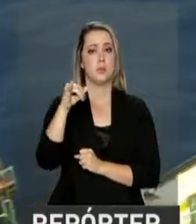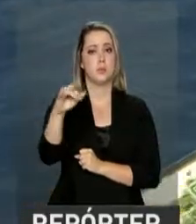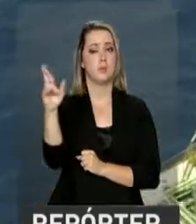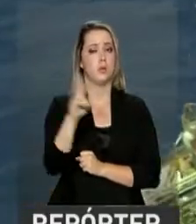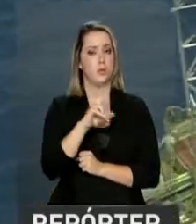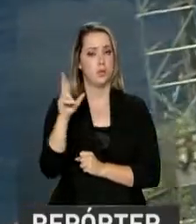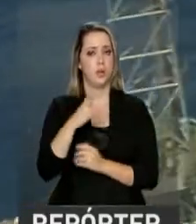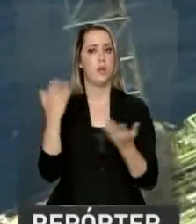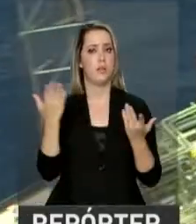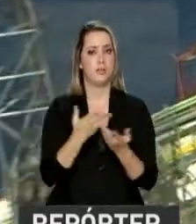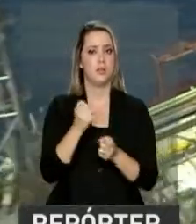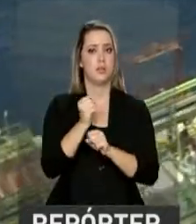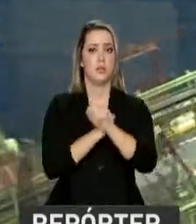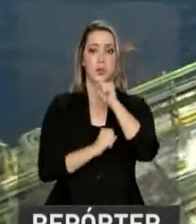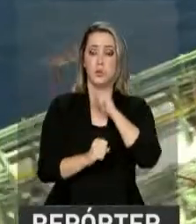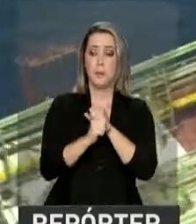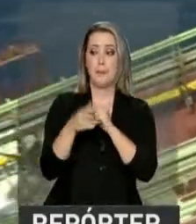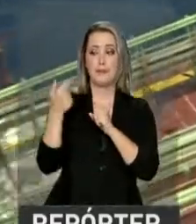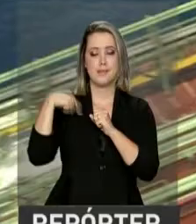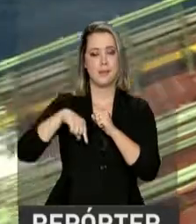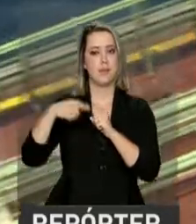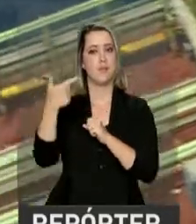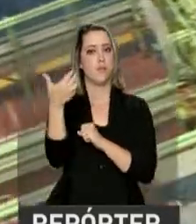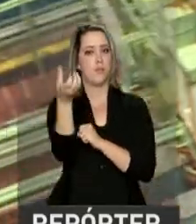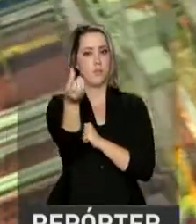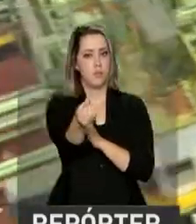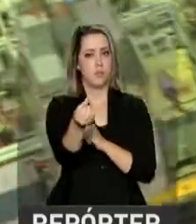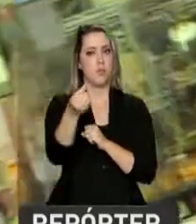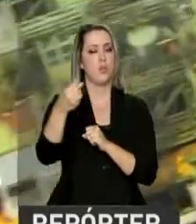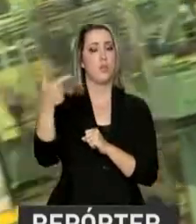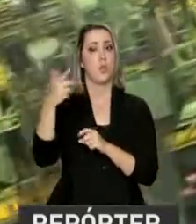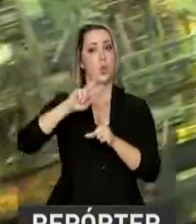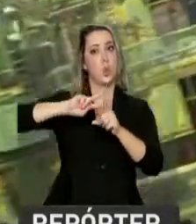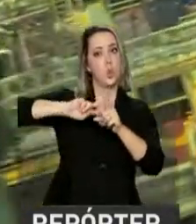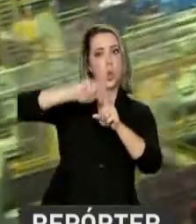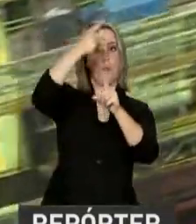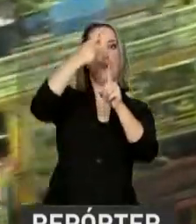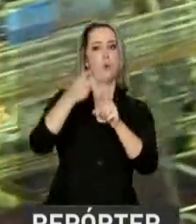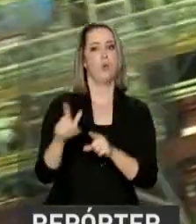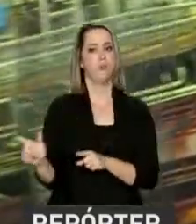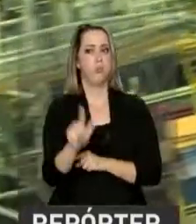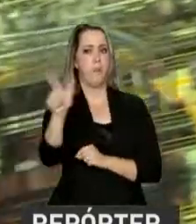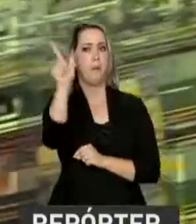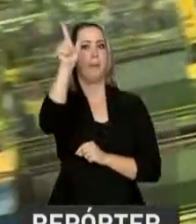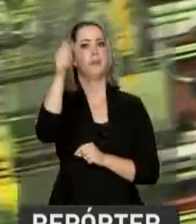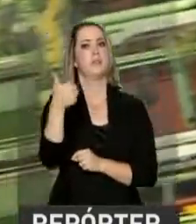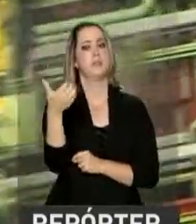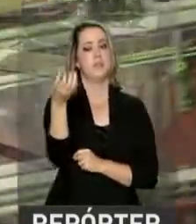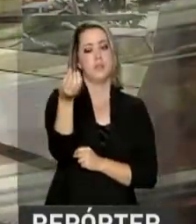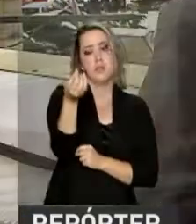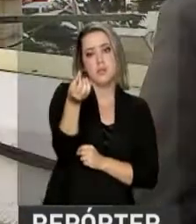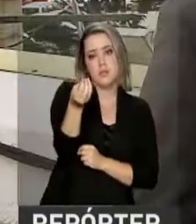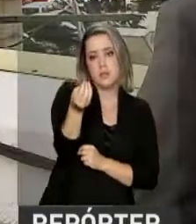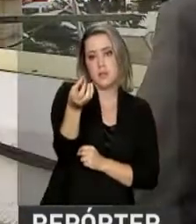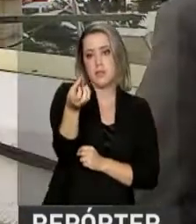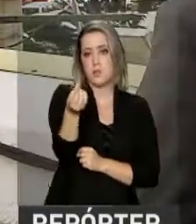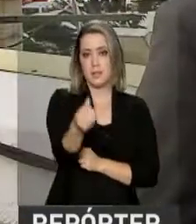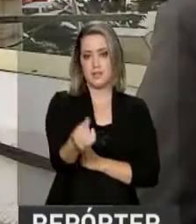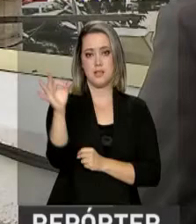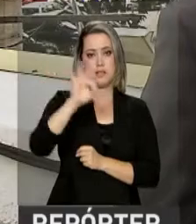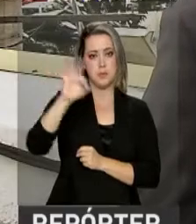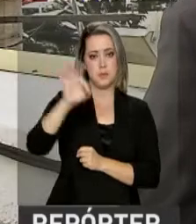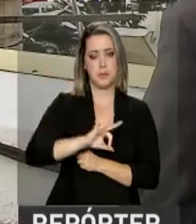de mercado de 209,4 bilhões de reais, crescimento de 106,7%. Com a ideia